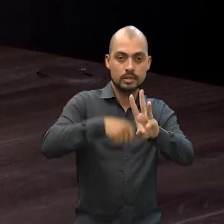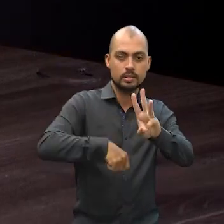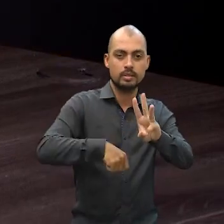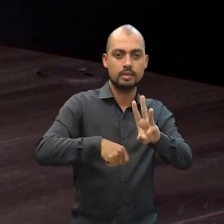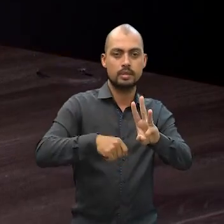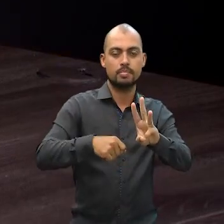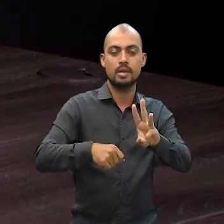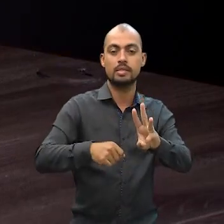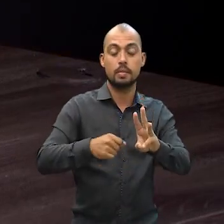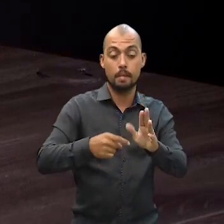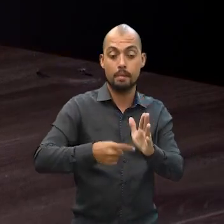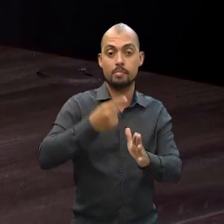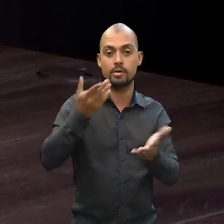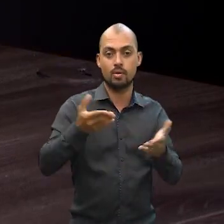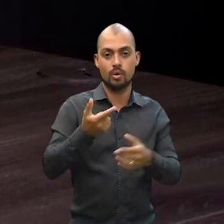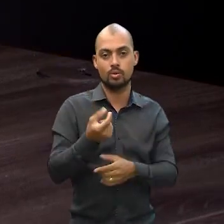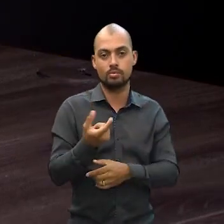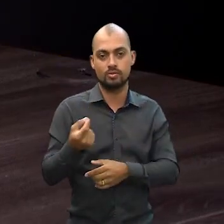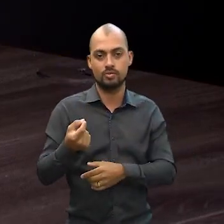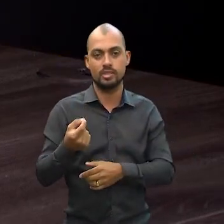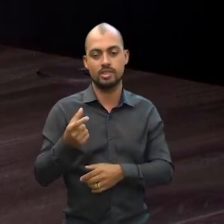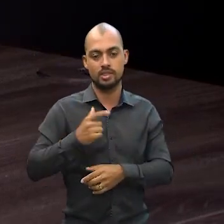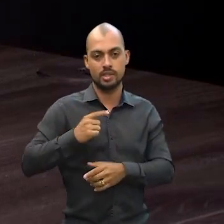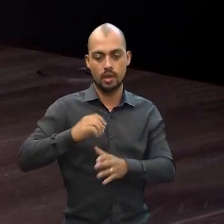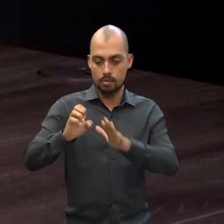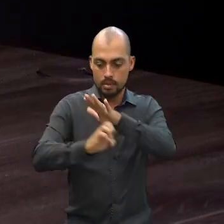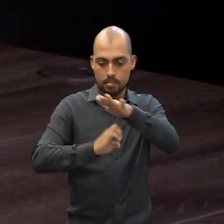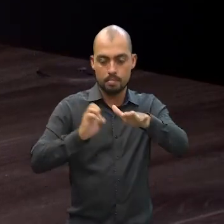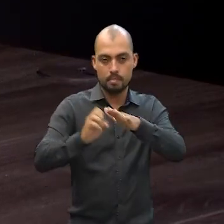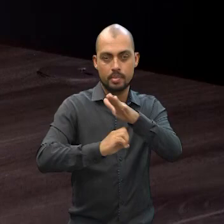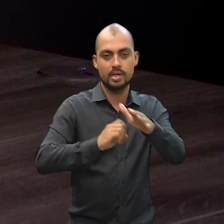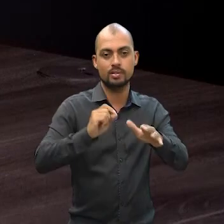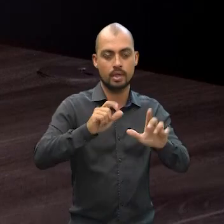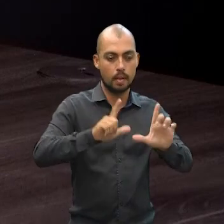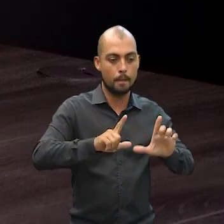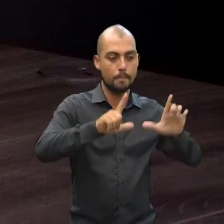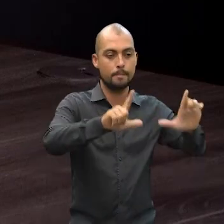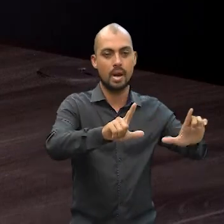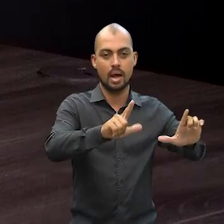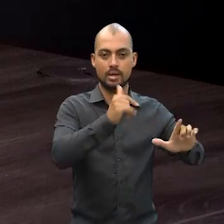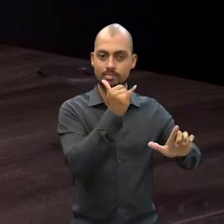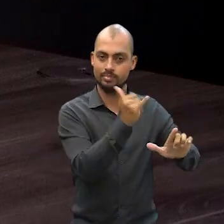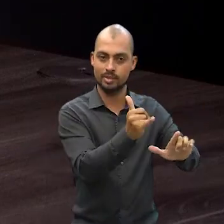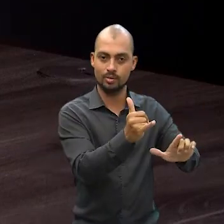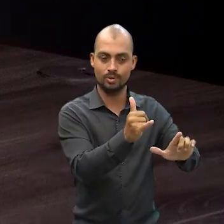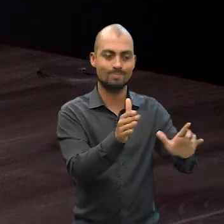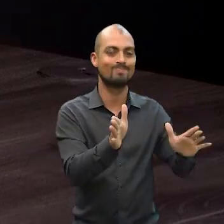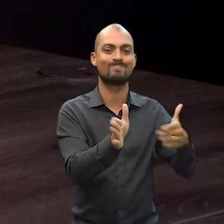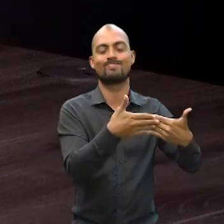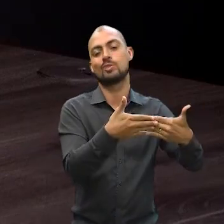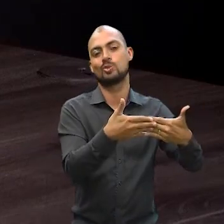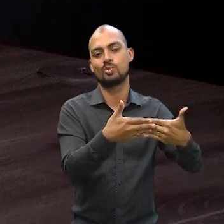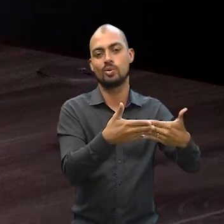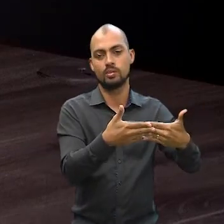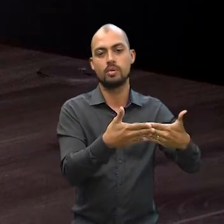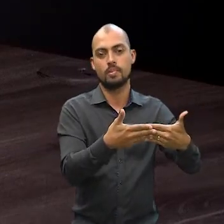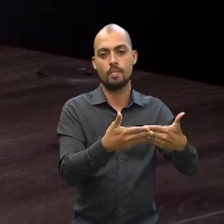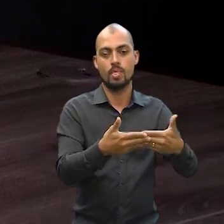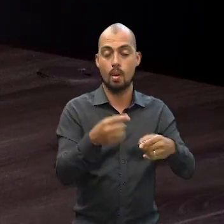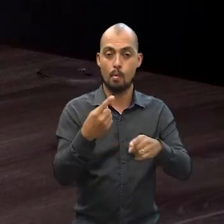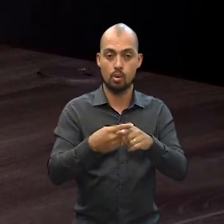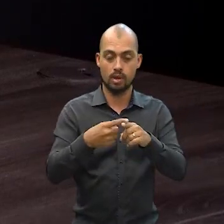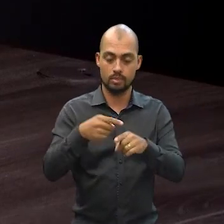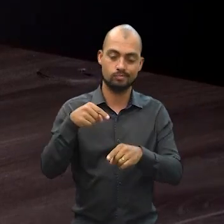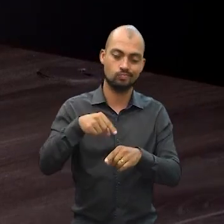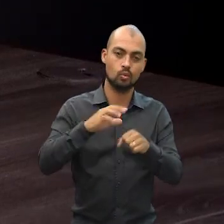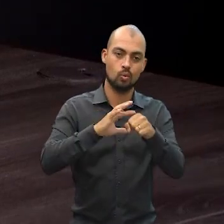2020, uma indústria de placas eletrônicas decidiu fechar as suas portas por medo da pandemia.